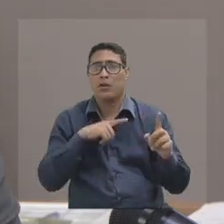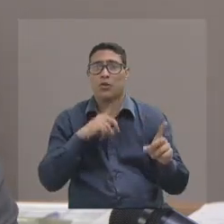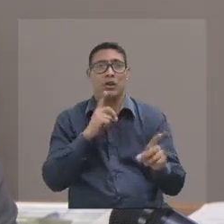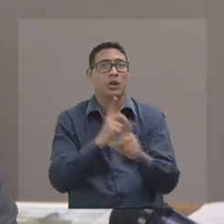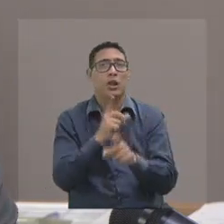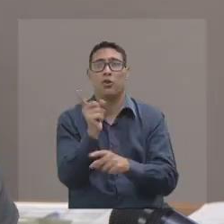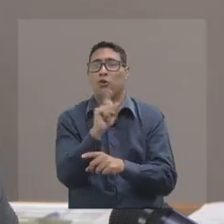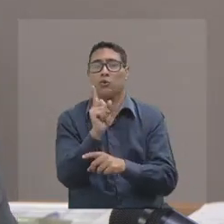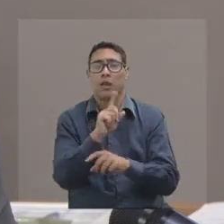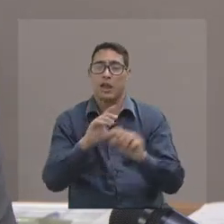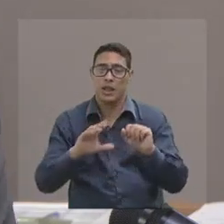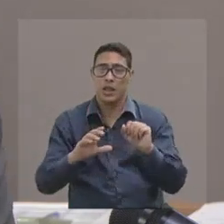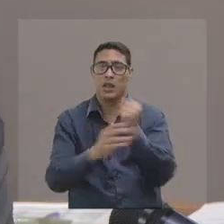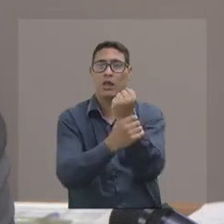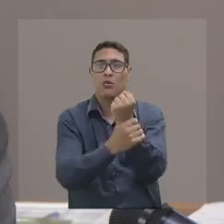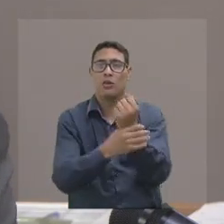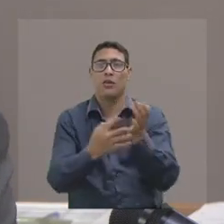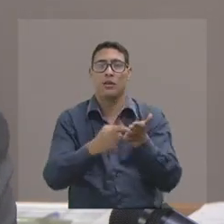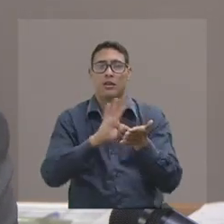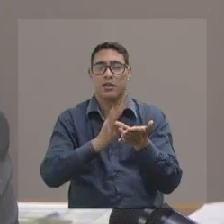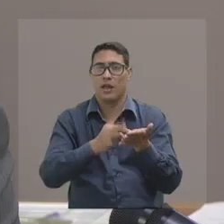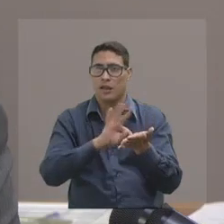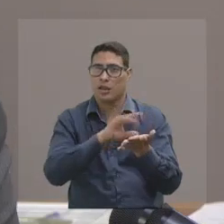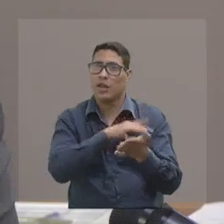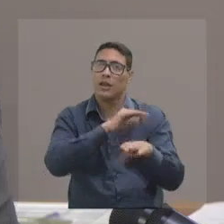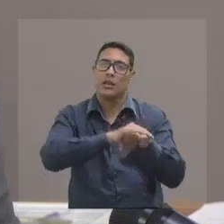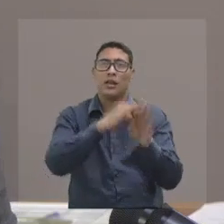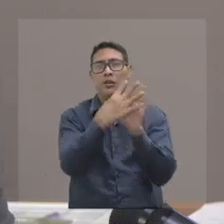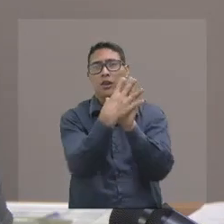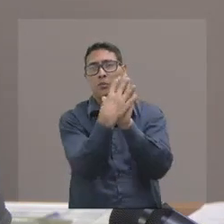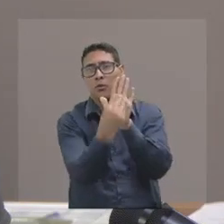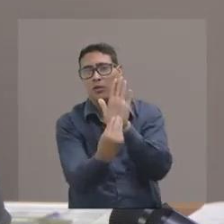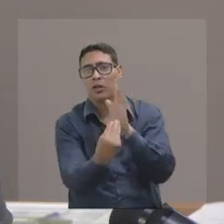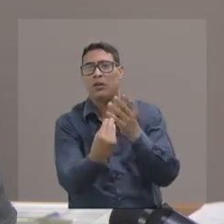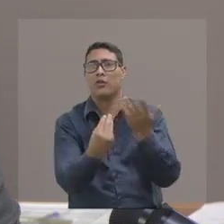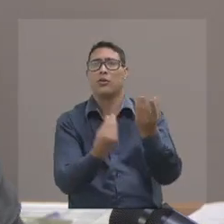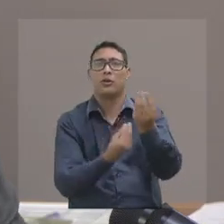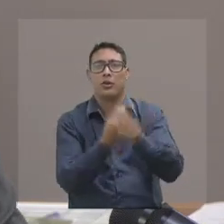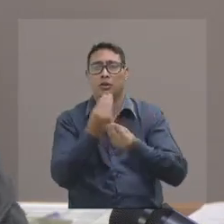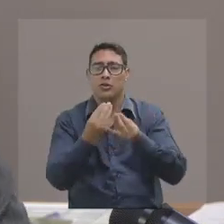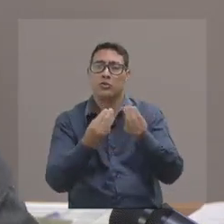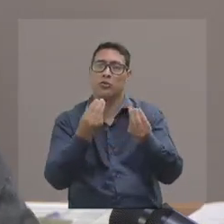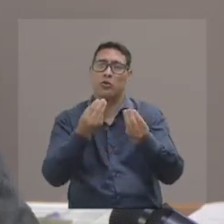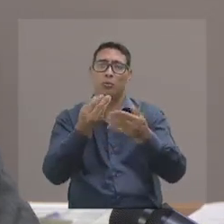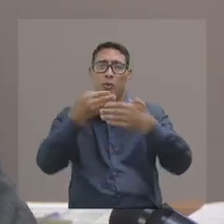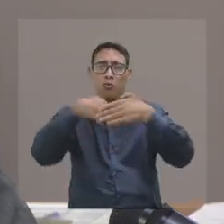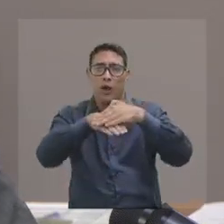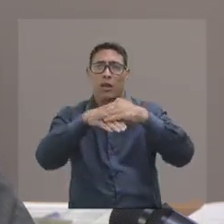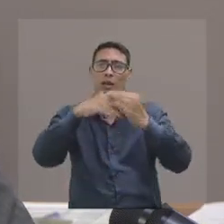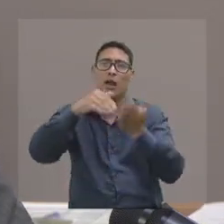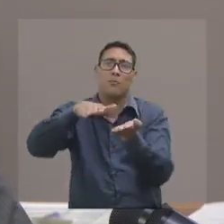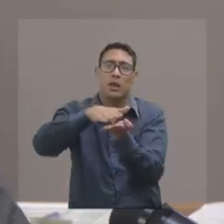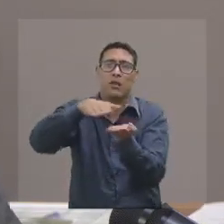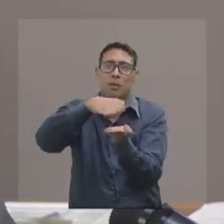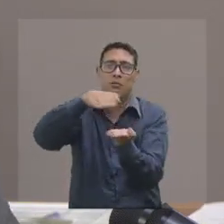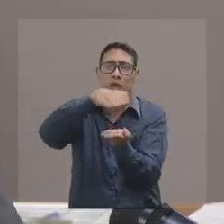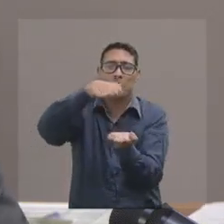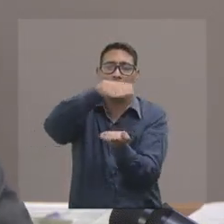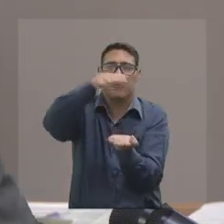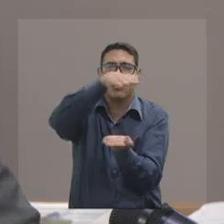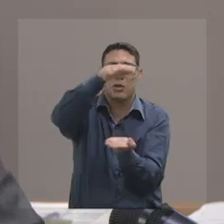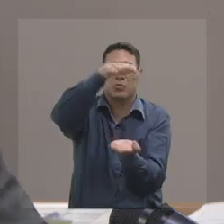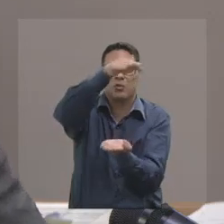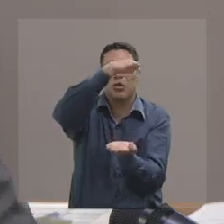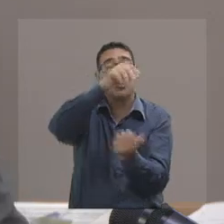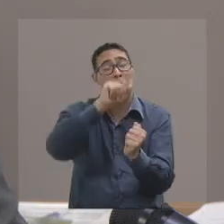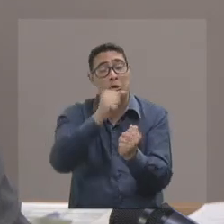técnica nesse modelo de disposição de rejeito eu tô dizendo que eu não encontrei Pode ser que numa audiência pública